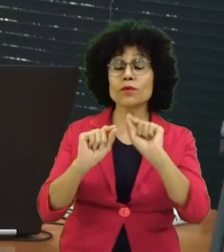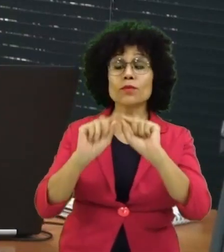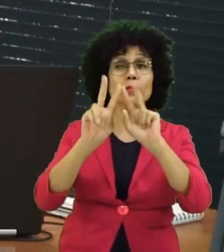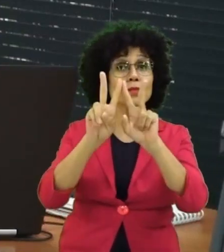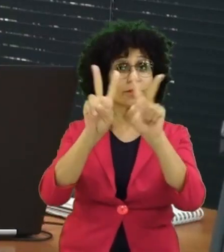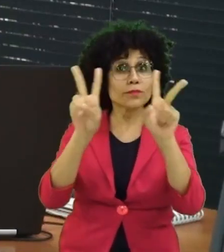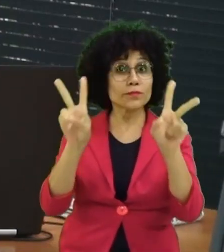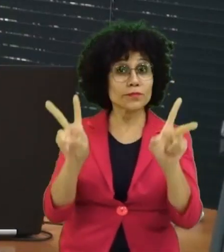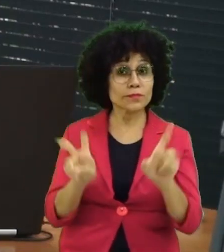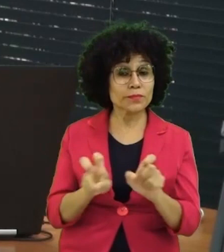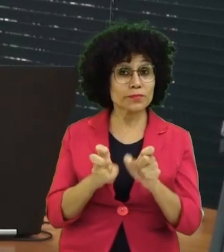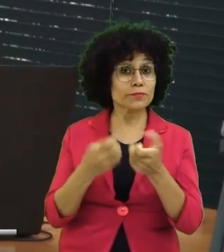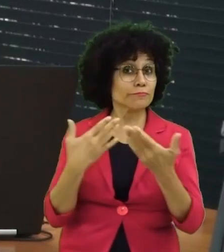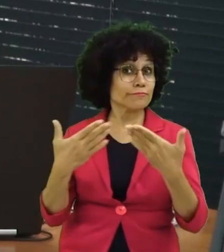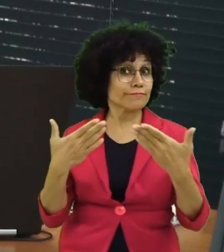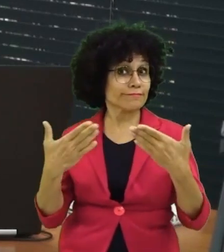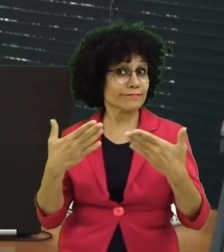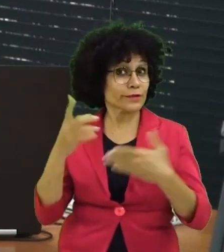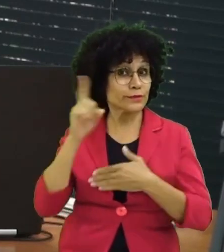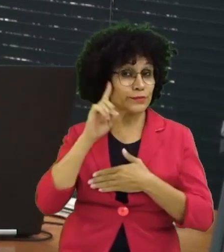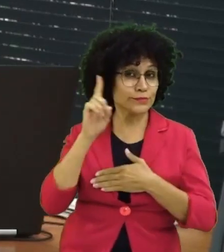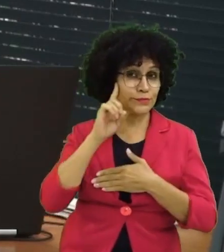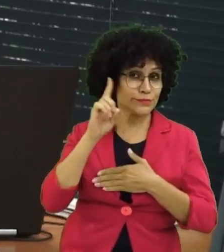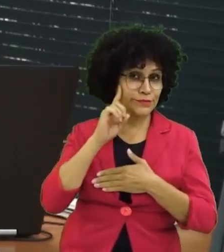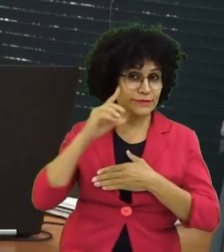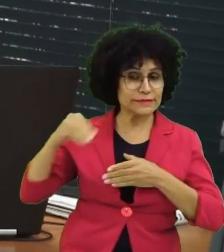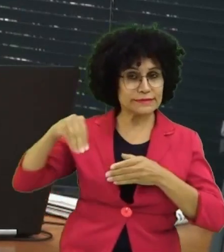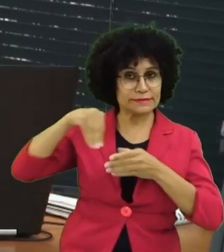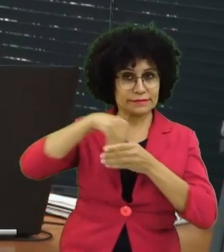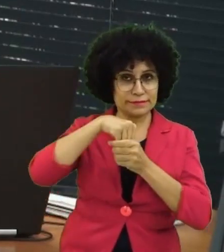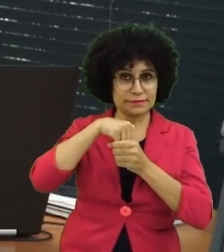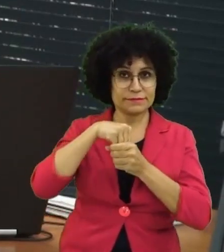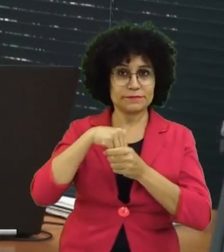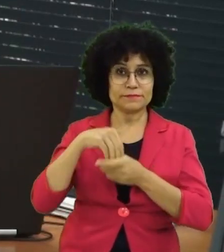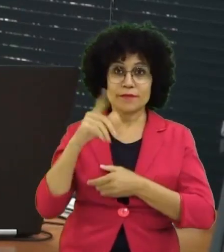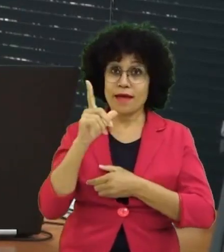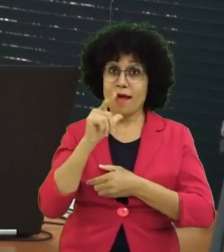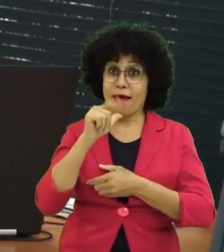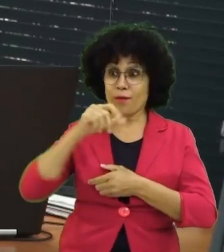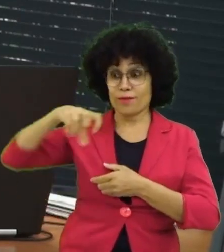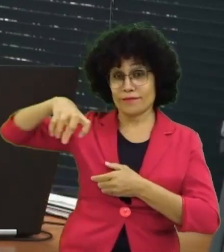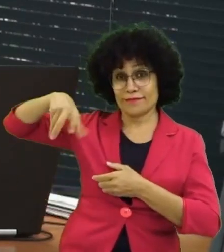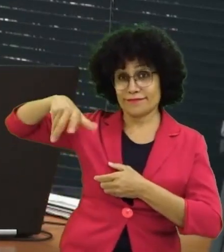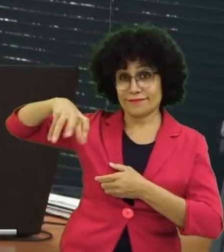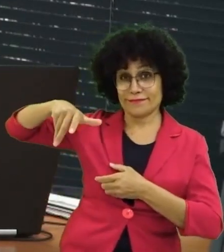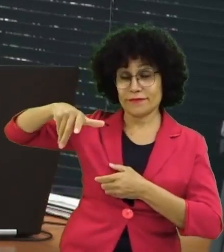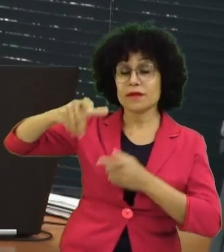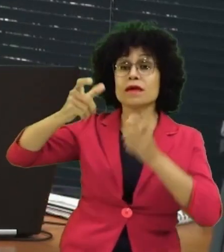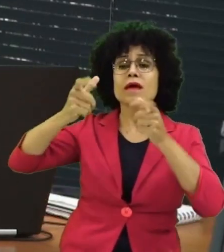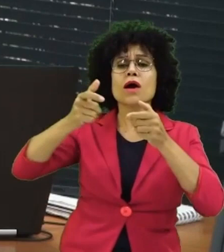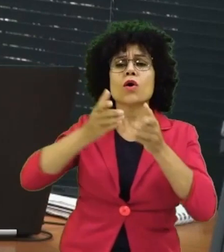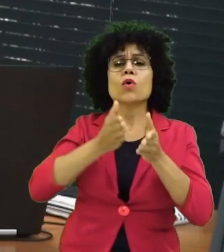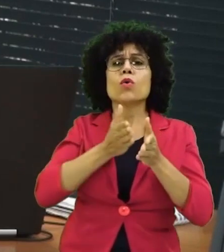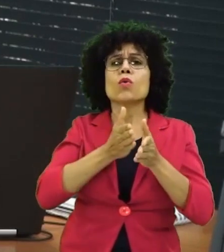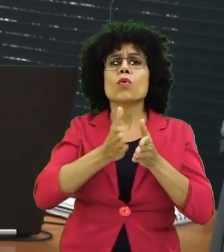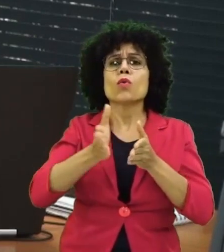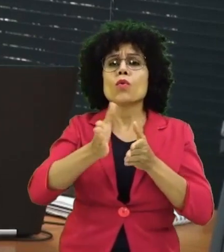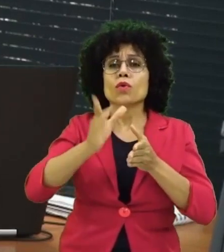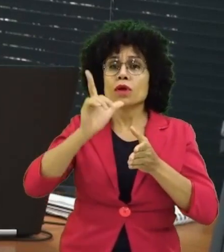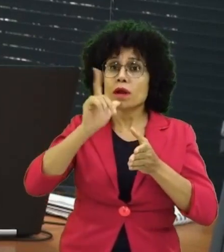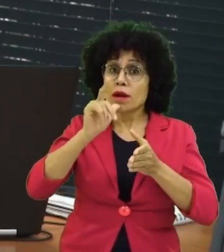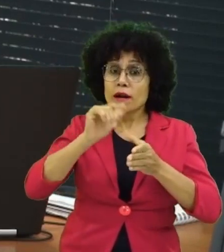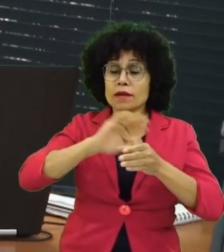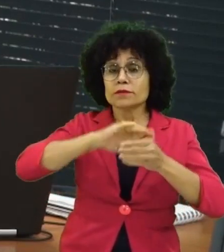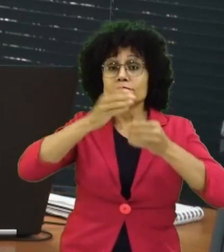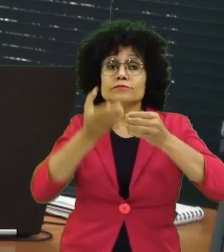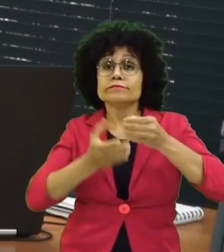um assunto que faz parte da nossa rotina diária: água na torneira e o destino correto para o esgoto e o